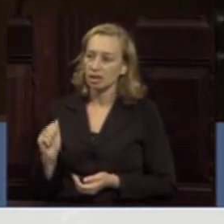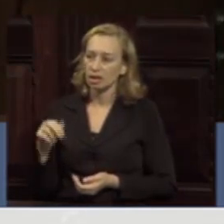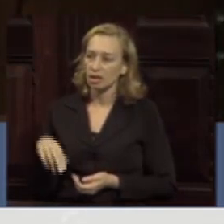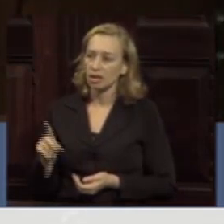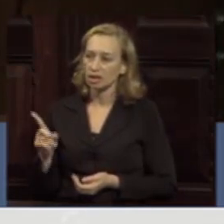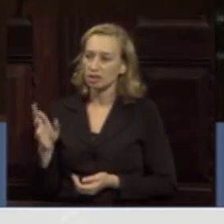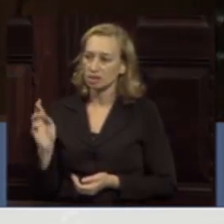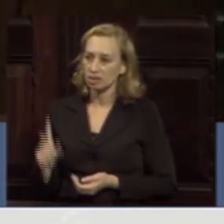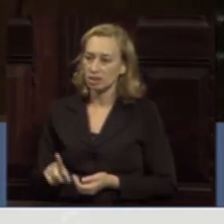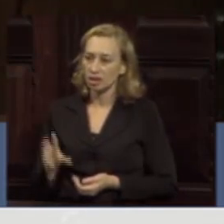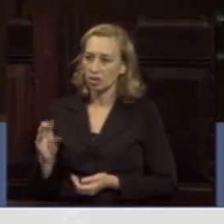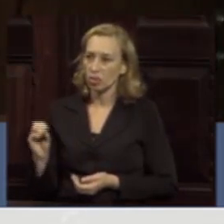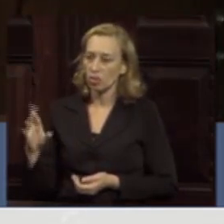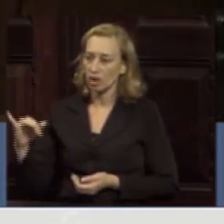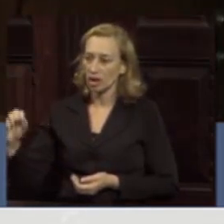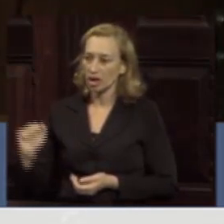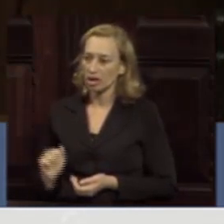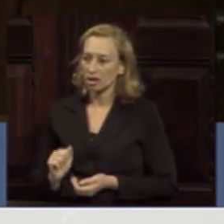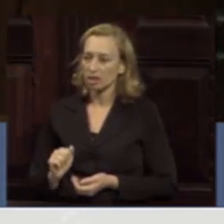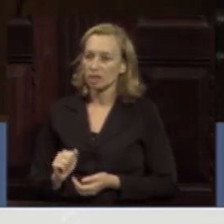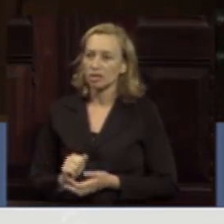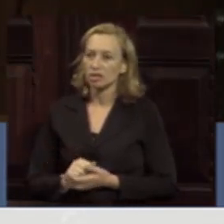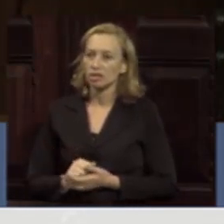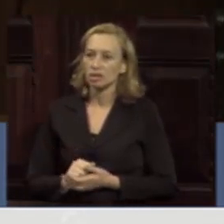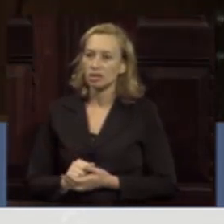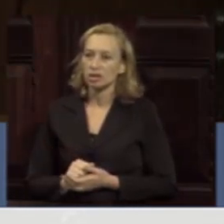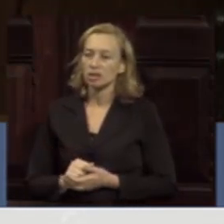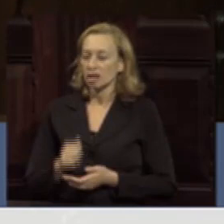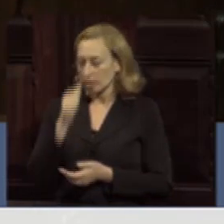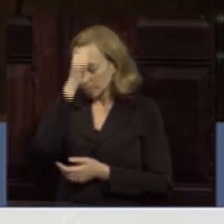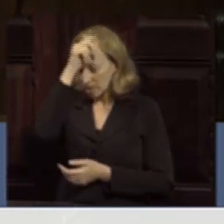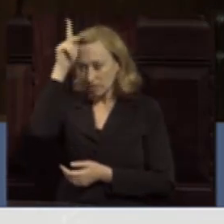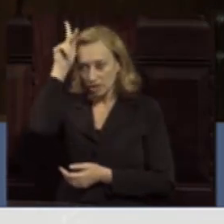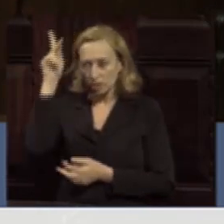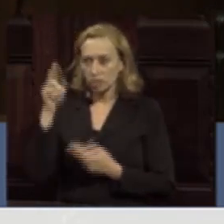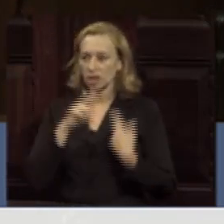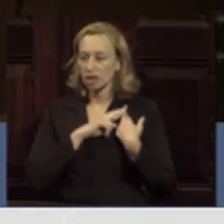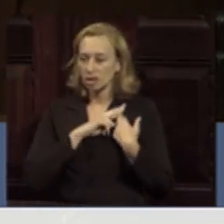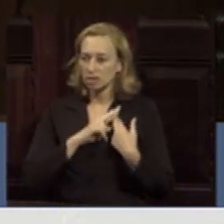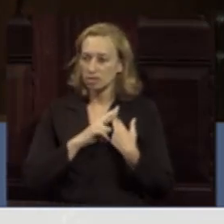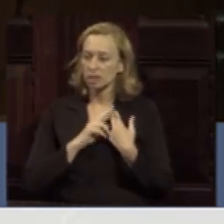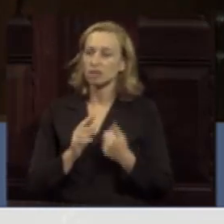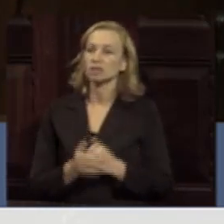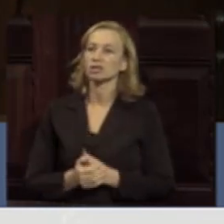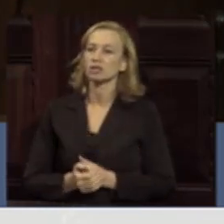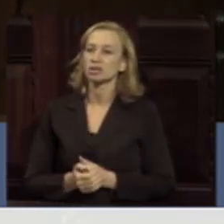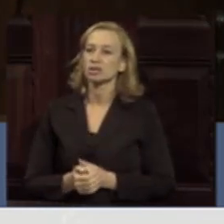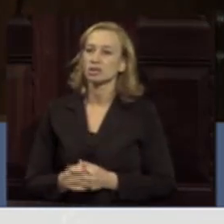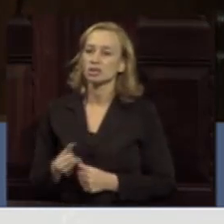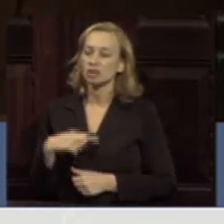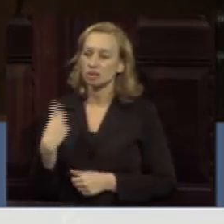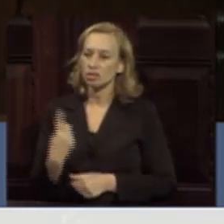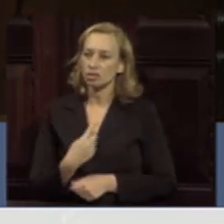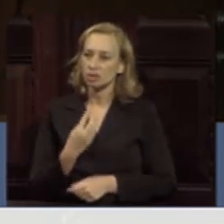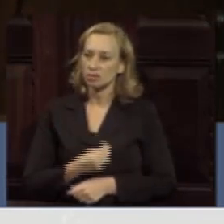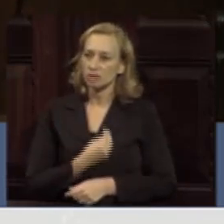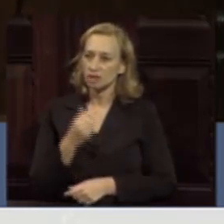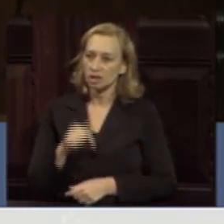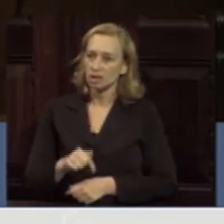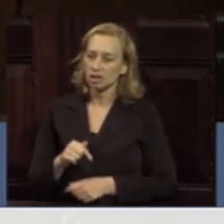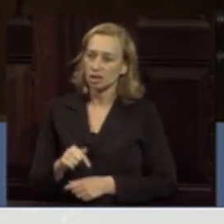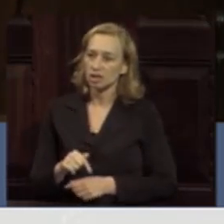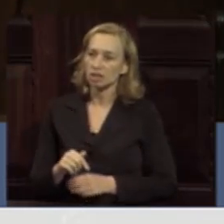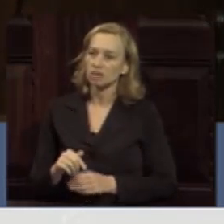infelizmente o Estado não avançou. Mas a Prefeitura assumiu esse papel através da Rio Águas e a gente aqui exalta